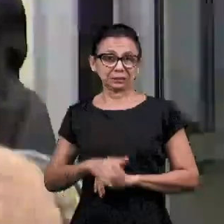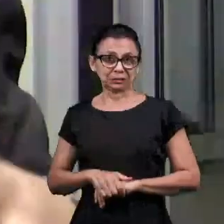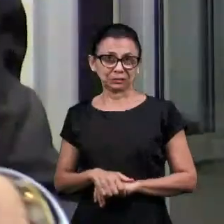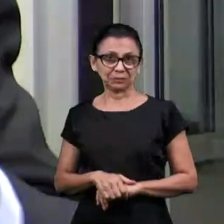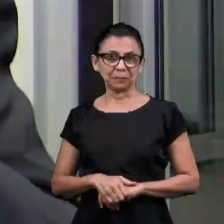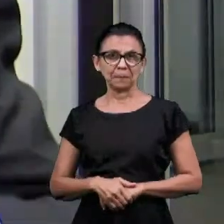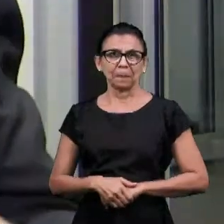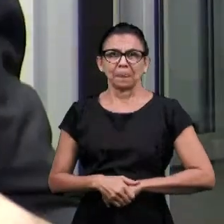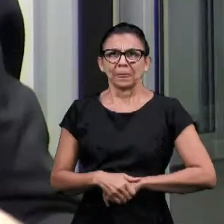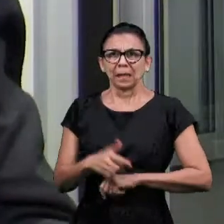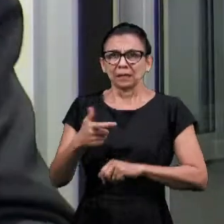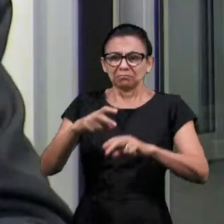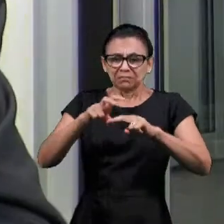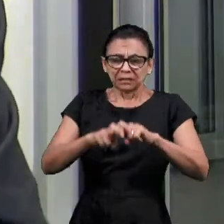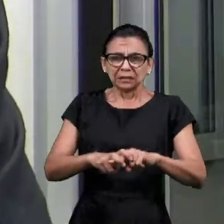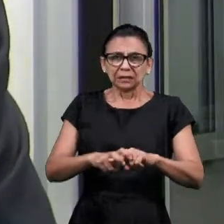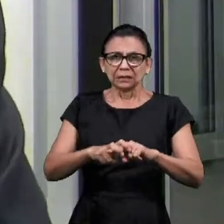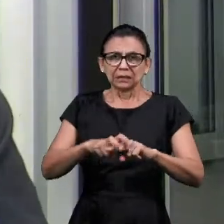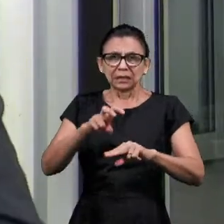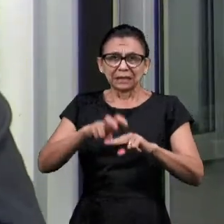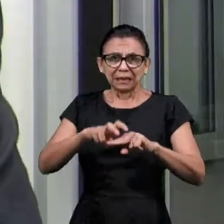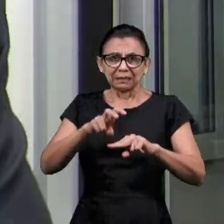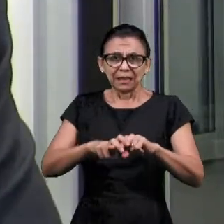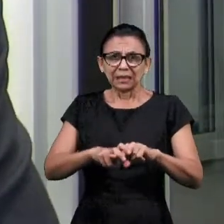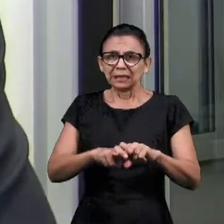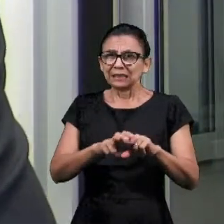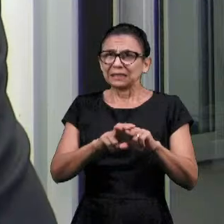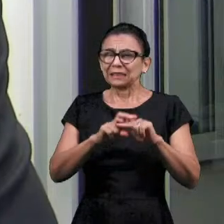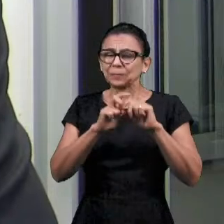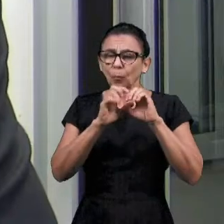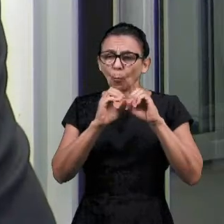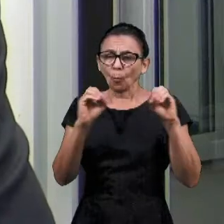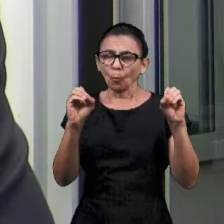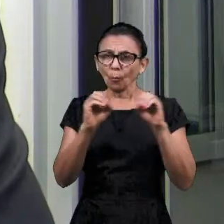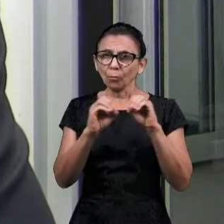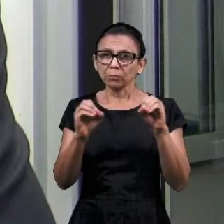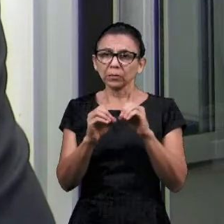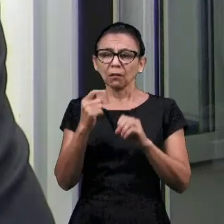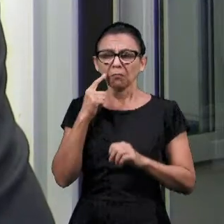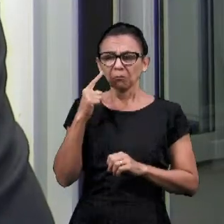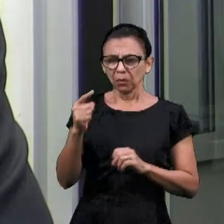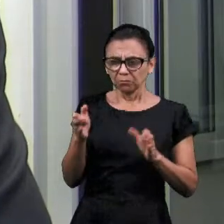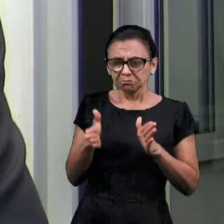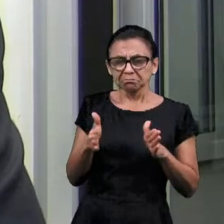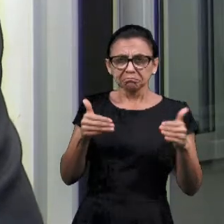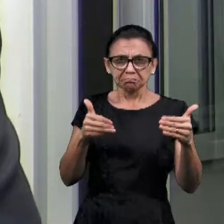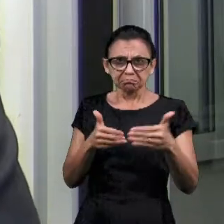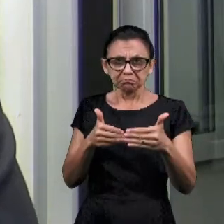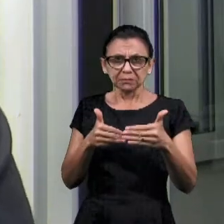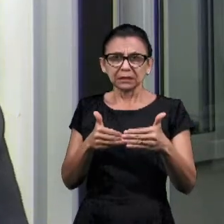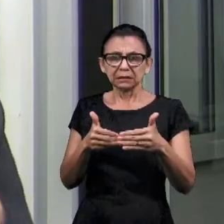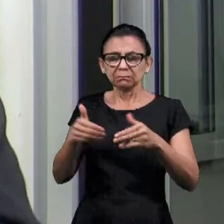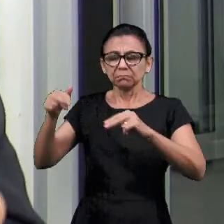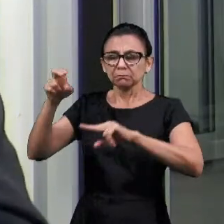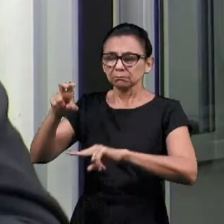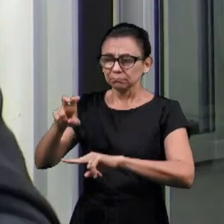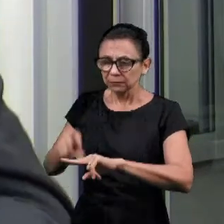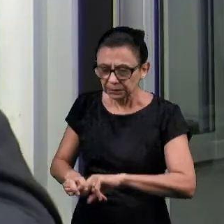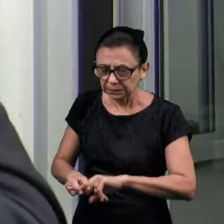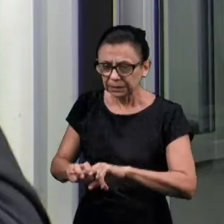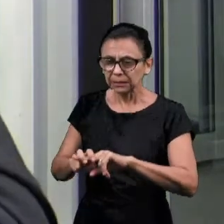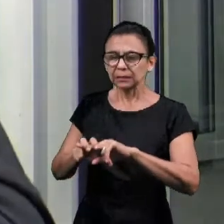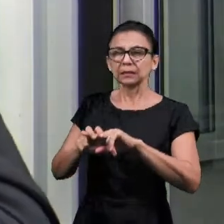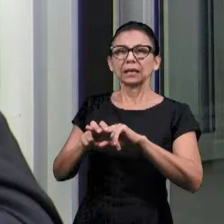as lajotas no chão para sentar. E ali o Senhor me visitou e me batizou com o Espírito Santo. Então, eu vivo